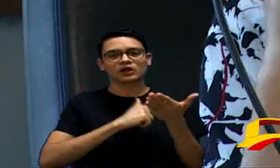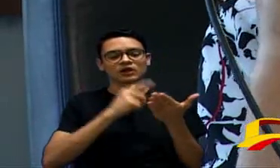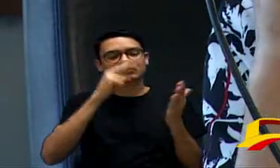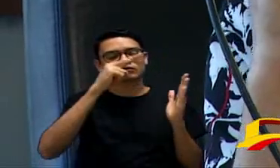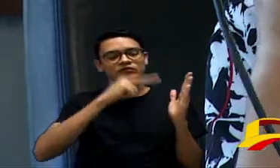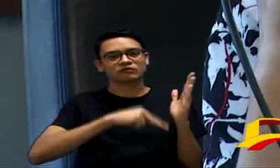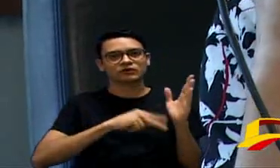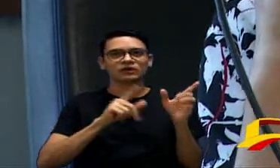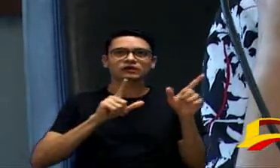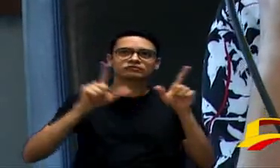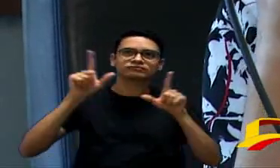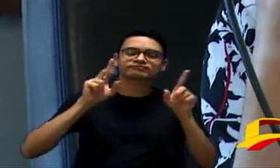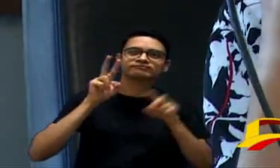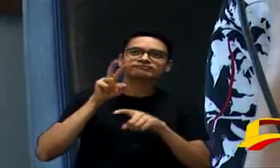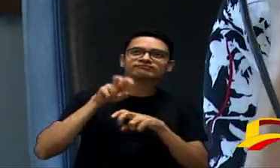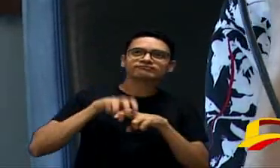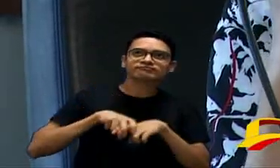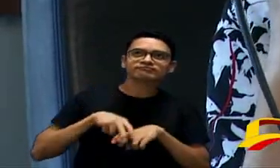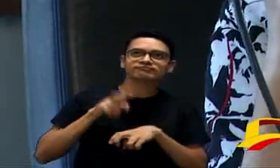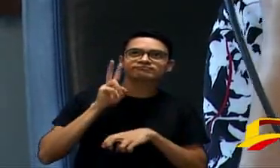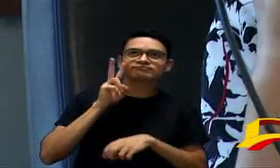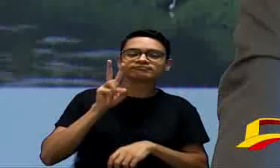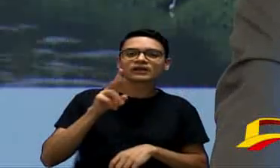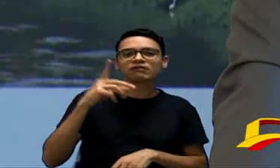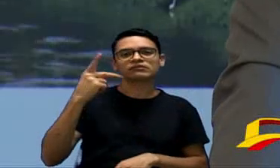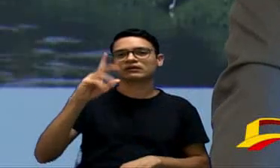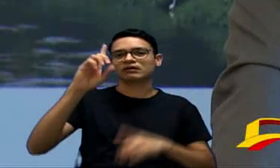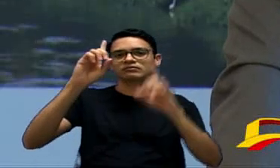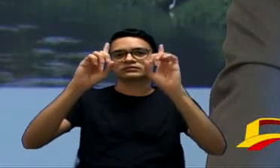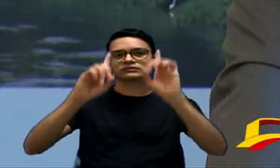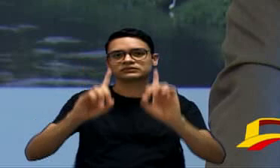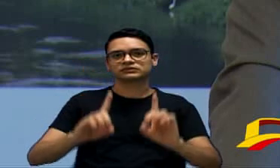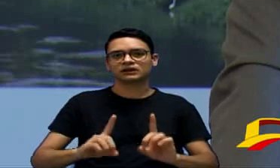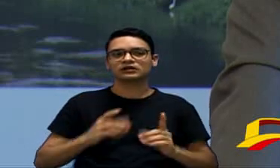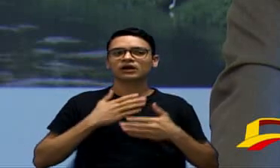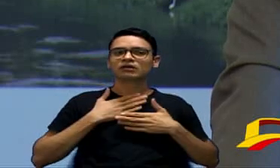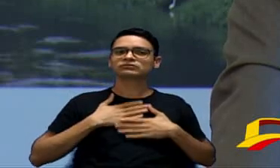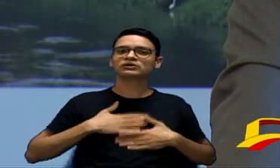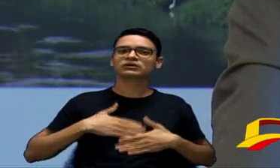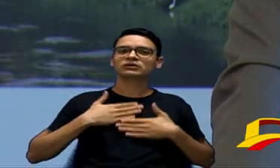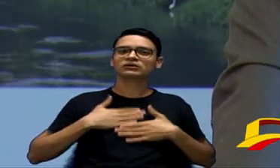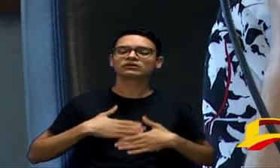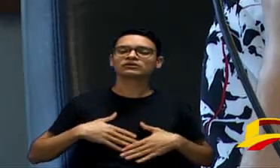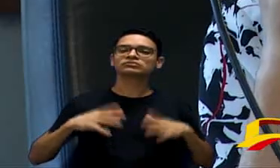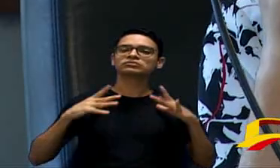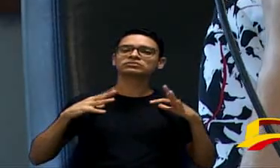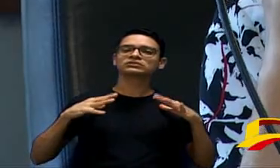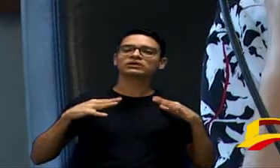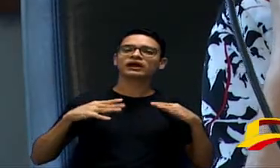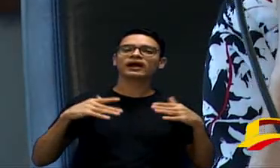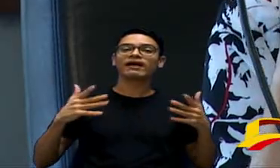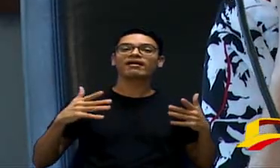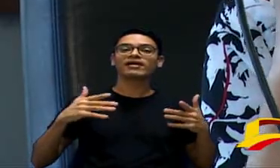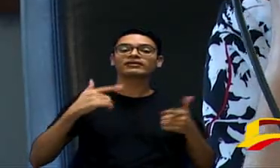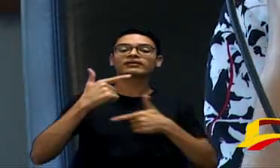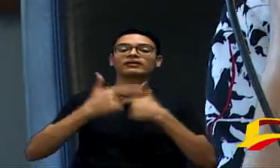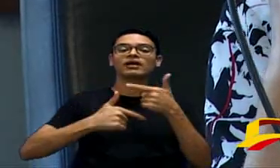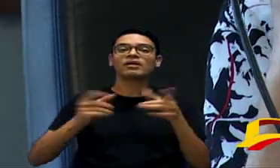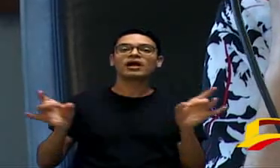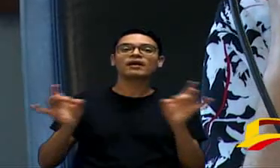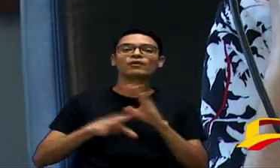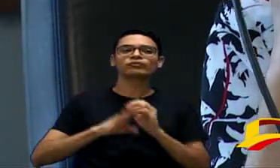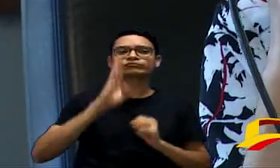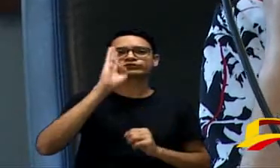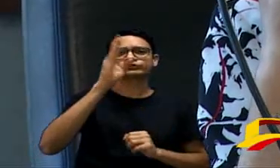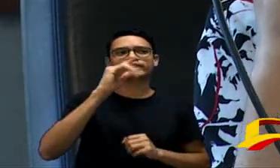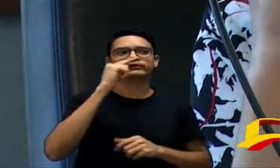filme, qualquer um espaço... Isso dá, é direito disso. Né, o direito ao ócio, o direito ao descanso. Não, eles saem e vão direto para um outro